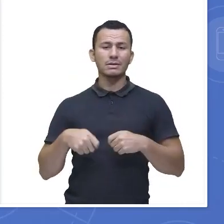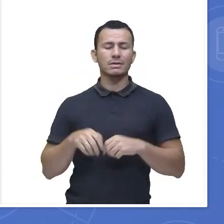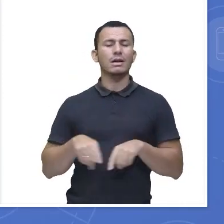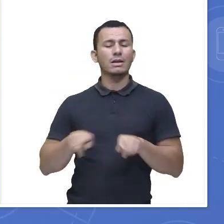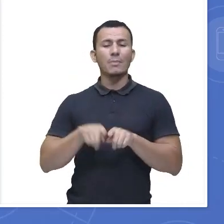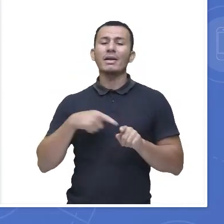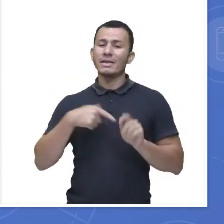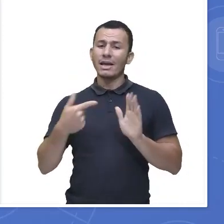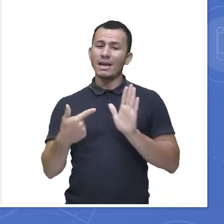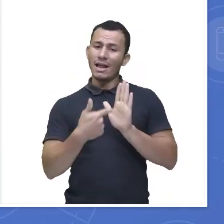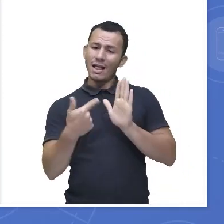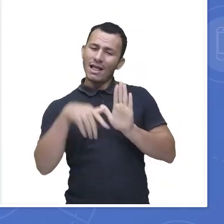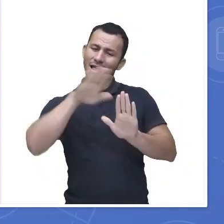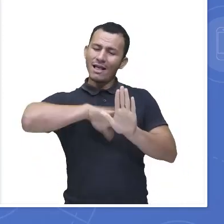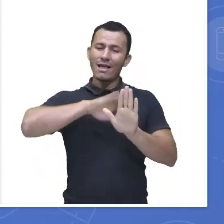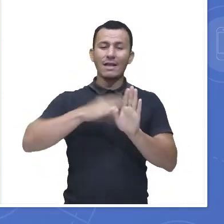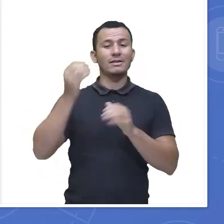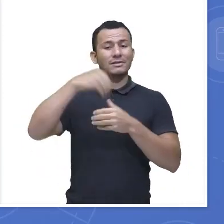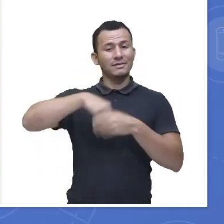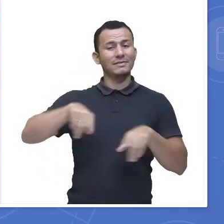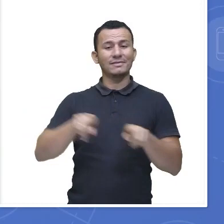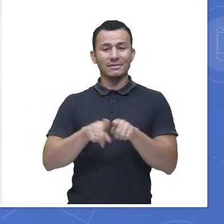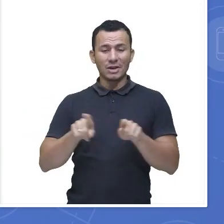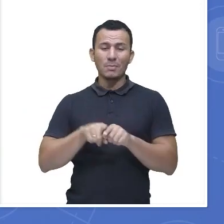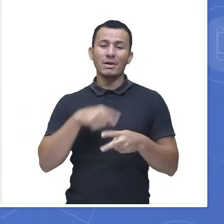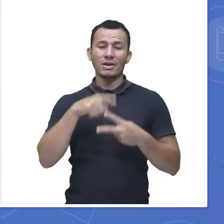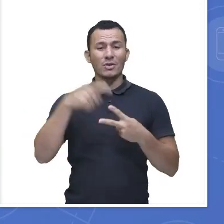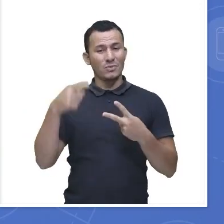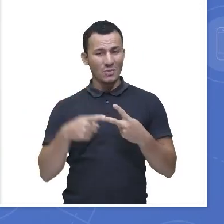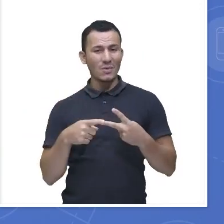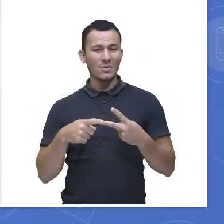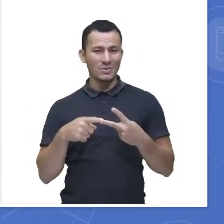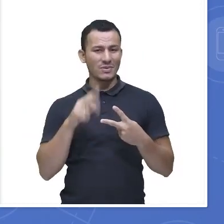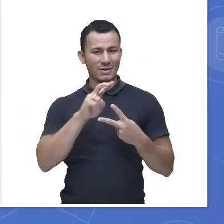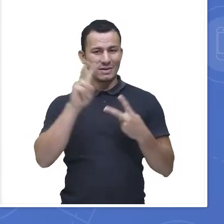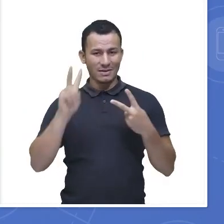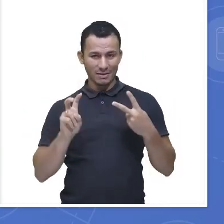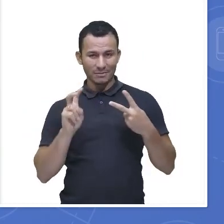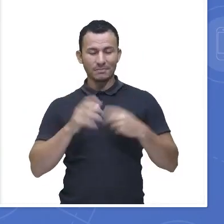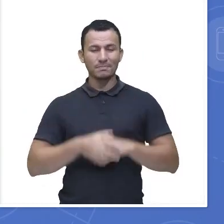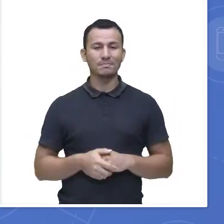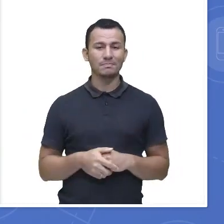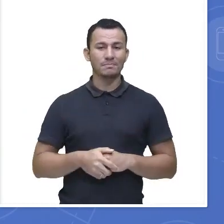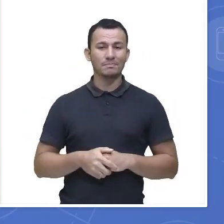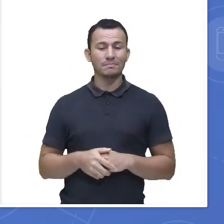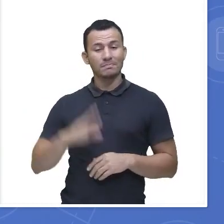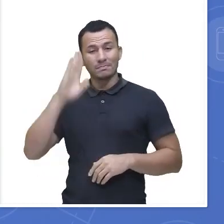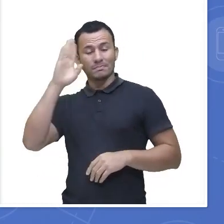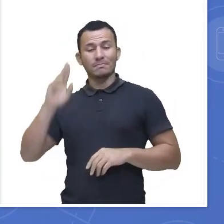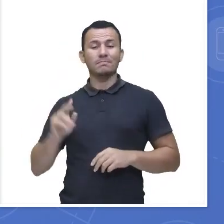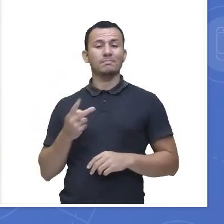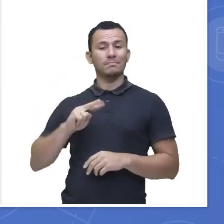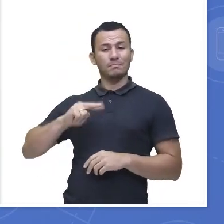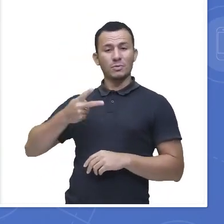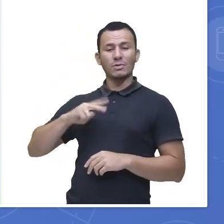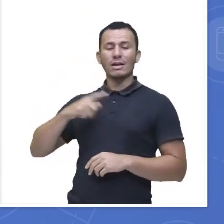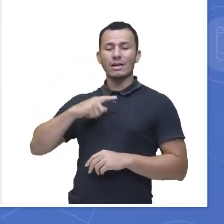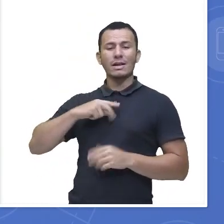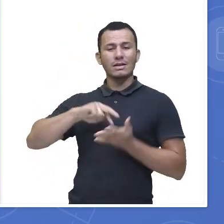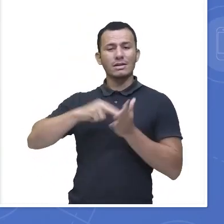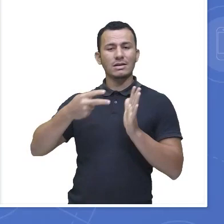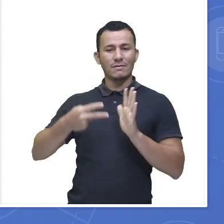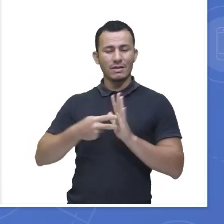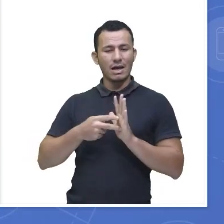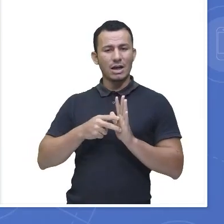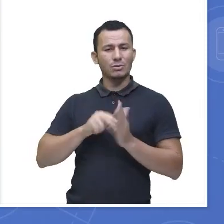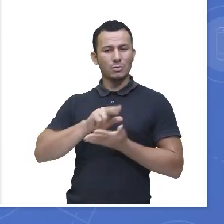emprega ironia, gente. Tem ironia aí, né? Nós temos os dois assuntos que nós trabalhamos aqui. Mas especialmente a ambiguidade. Permite duplo sentido. Quando